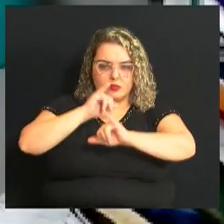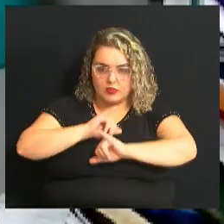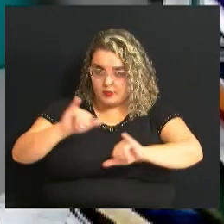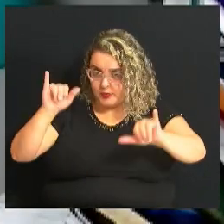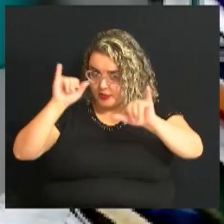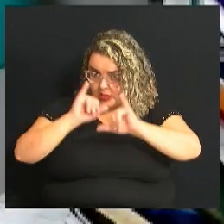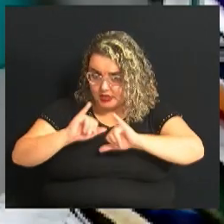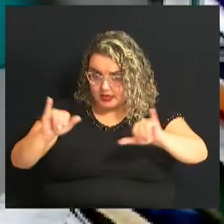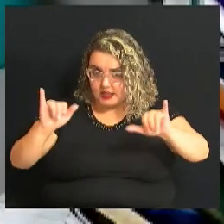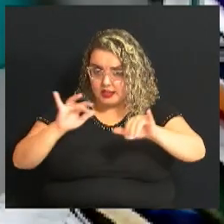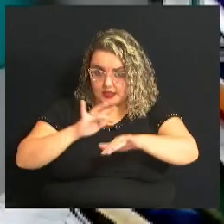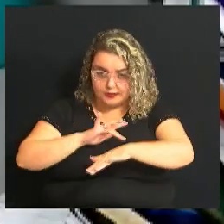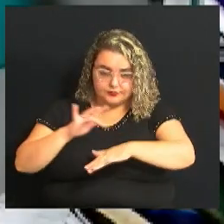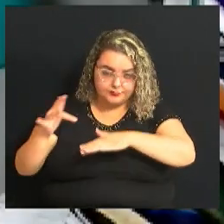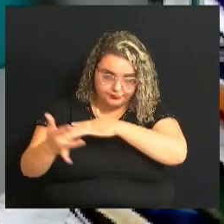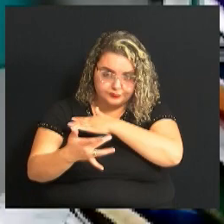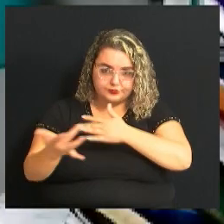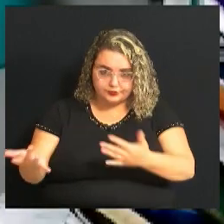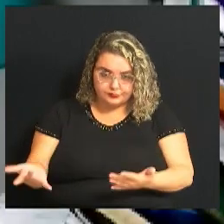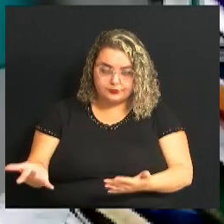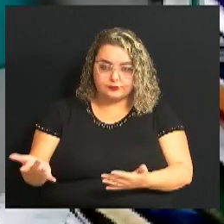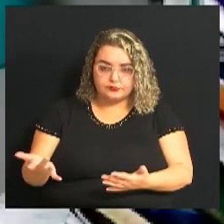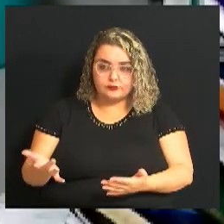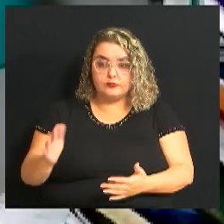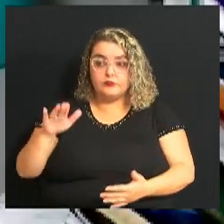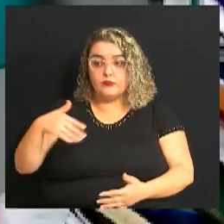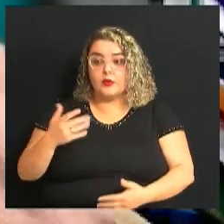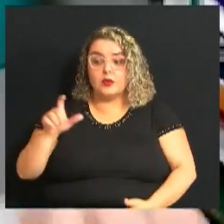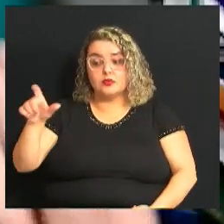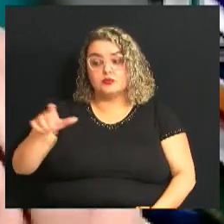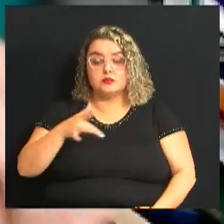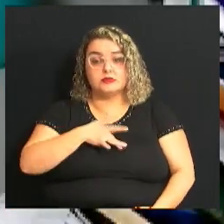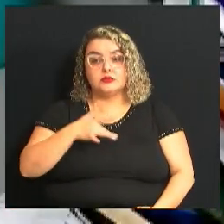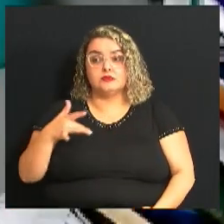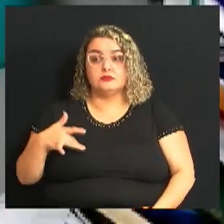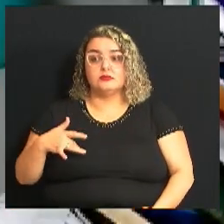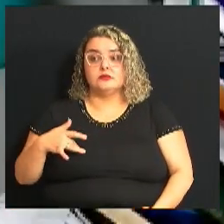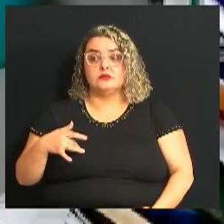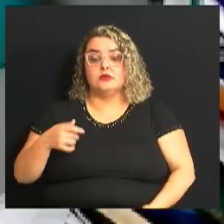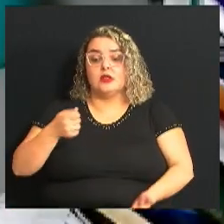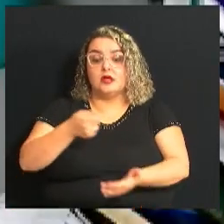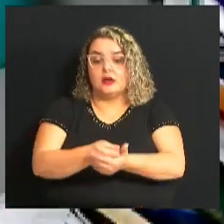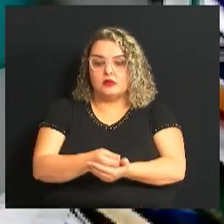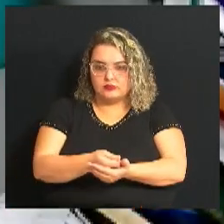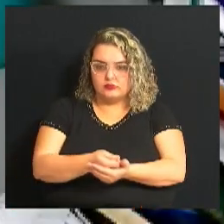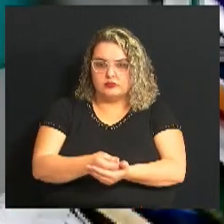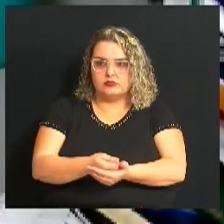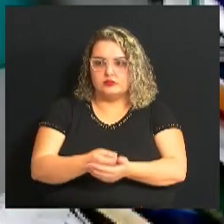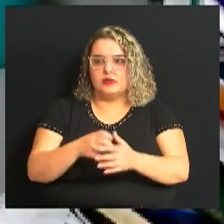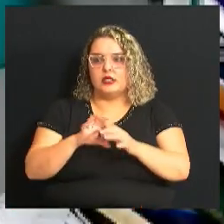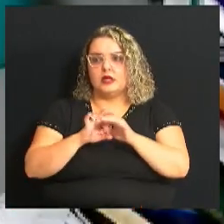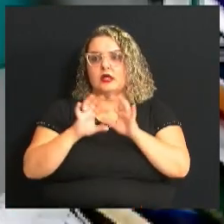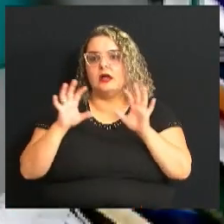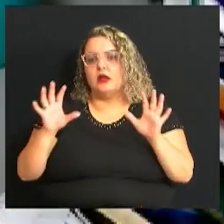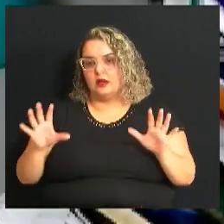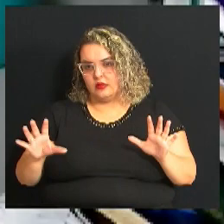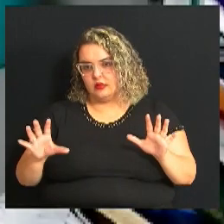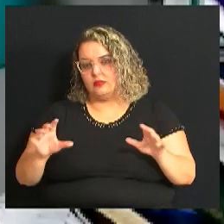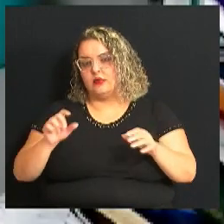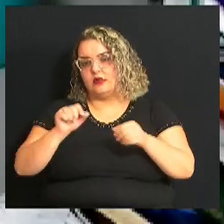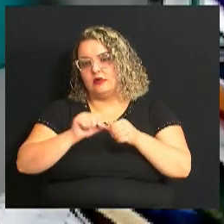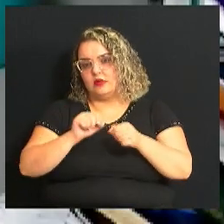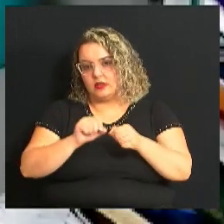quanto a, muitas vezes, quando os planos de saúde impunham essa autorização para a realização